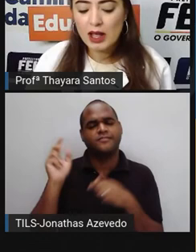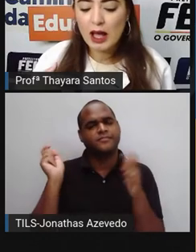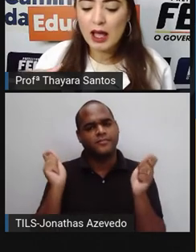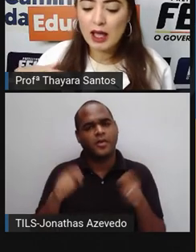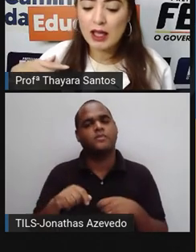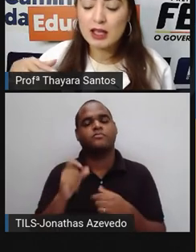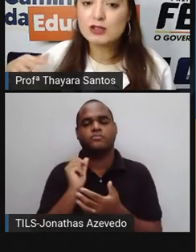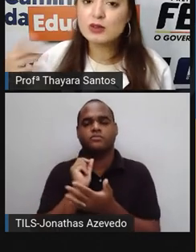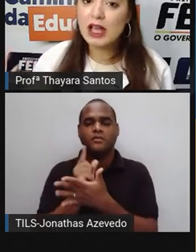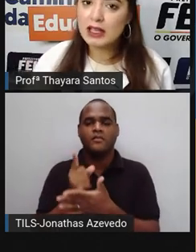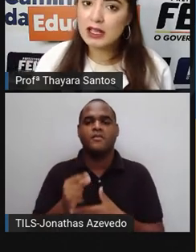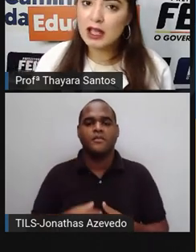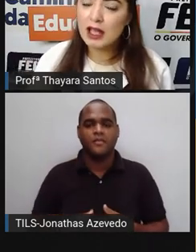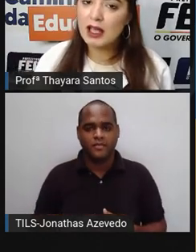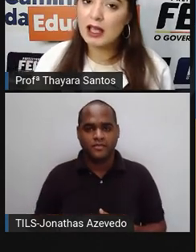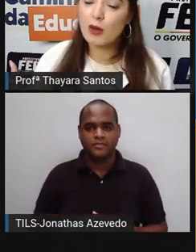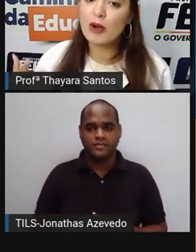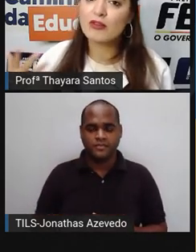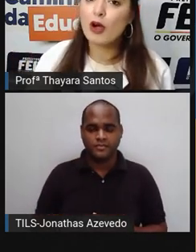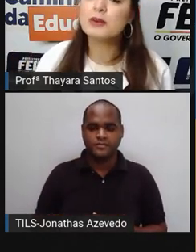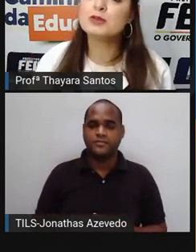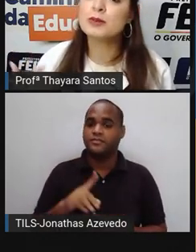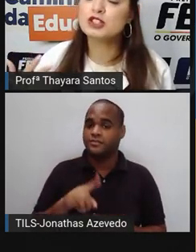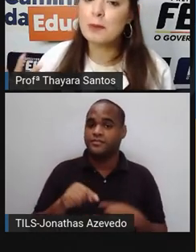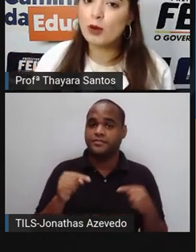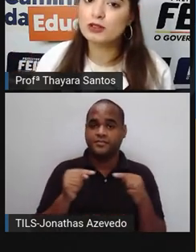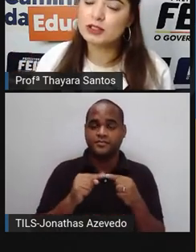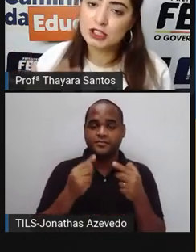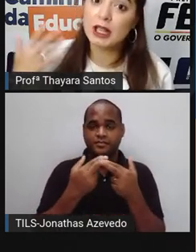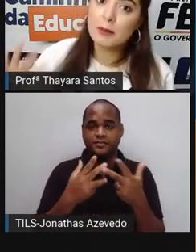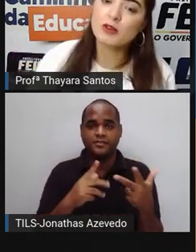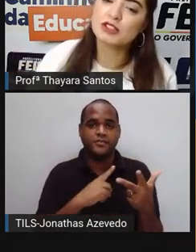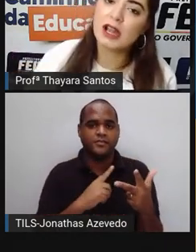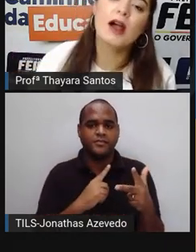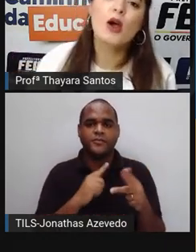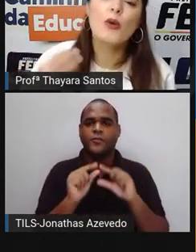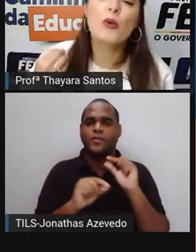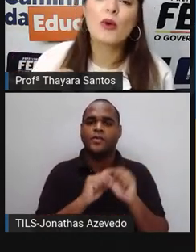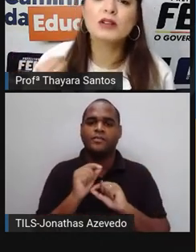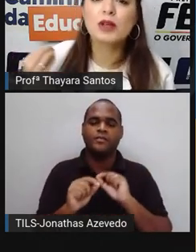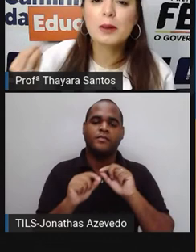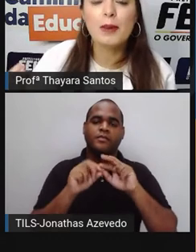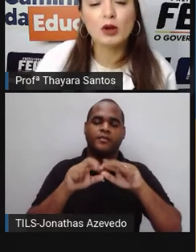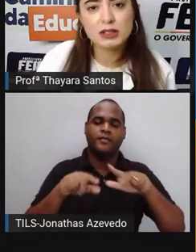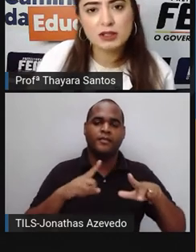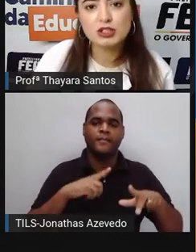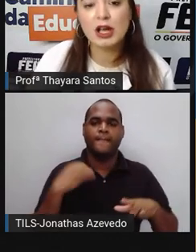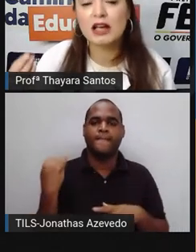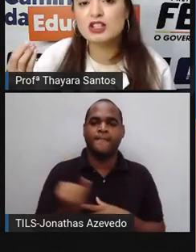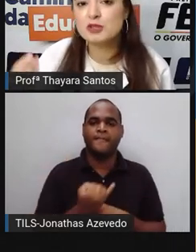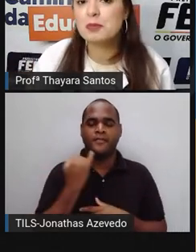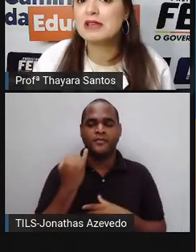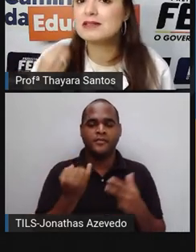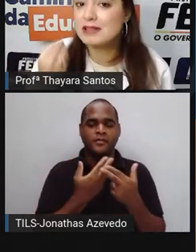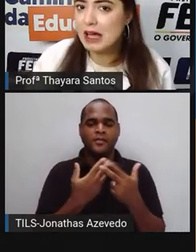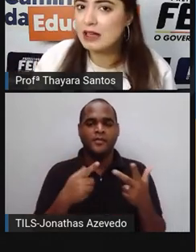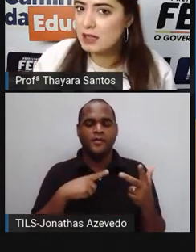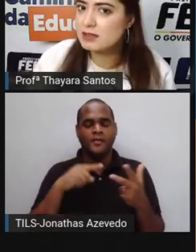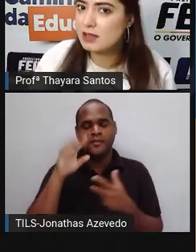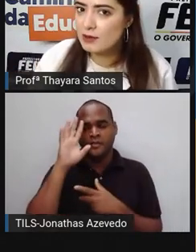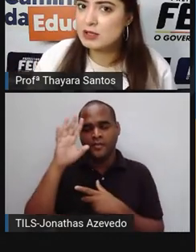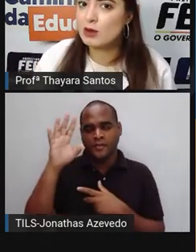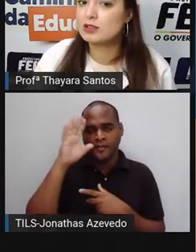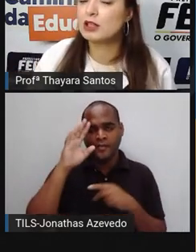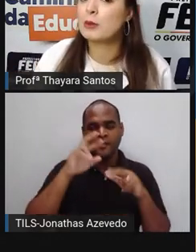então a isso daí é é uma forma de demonstrar o quanto é importante a gente É